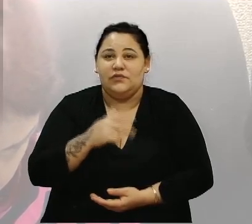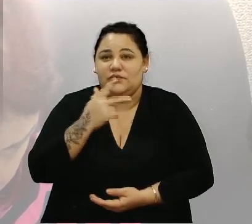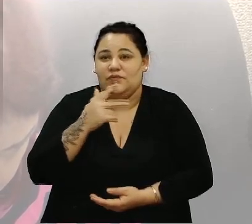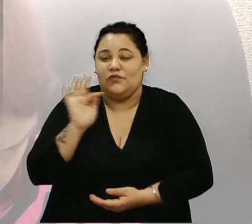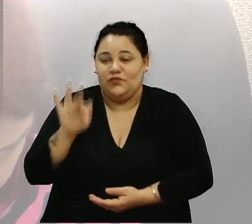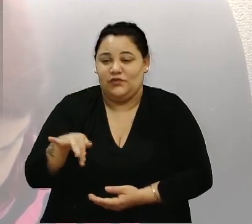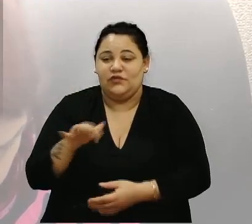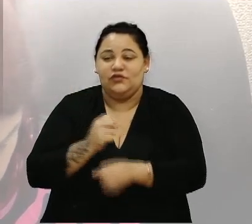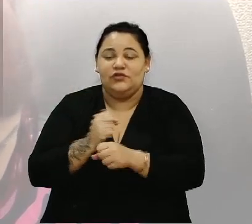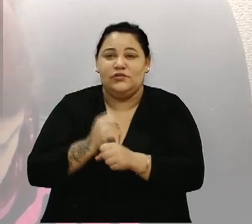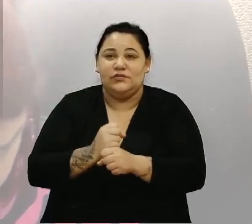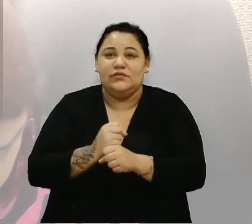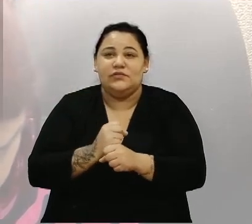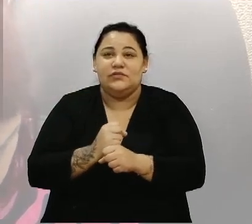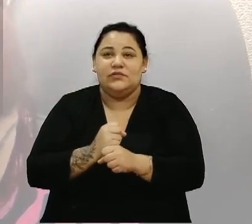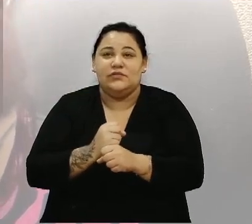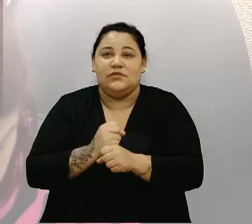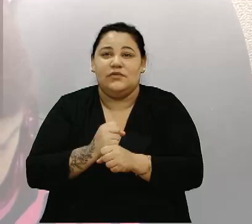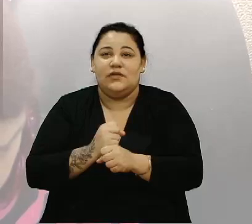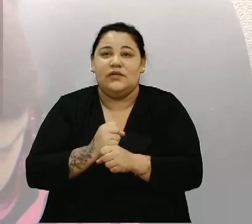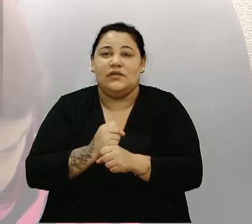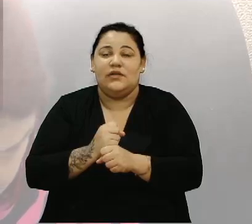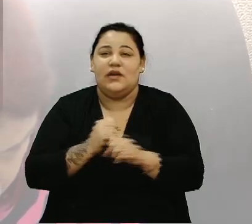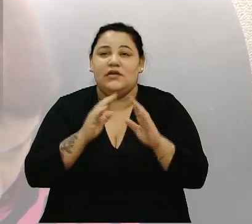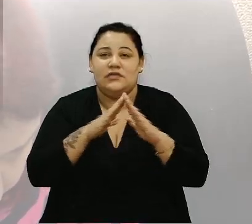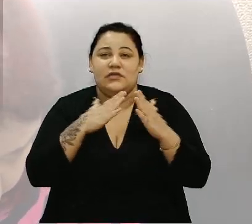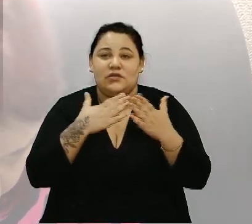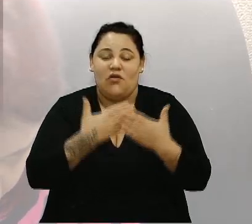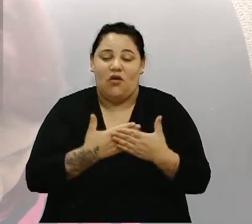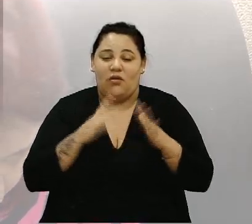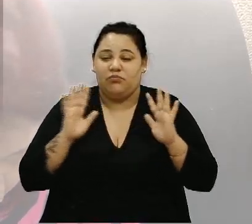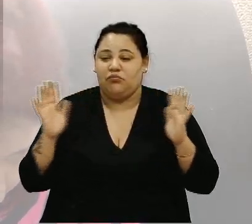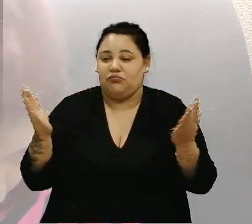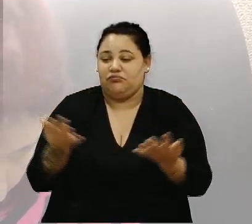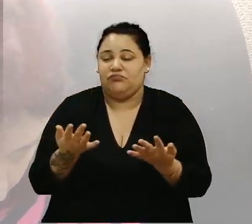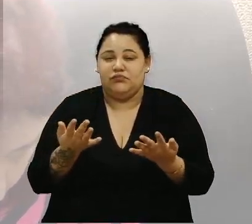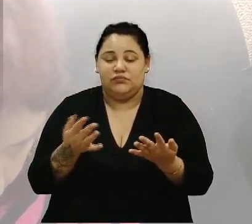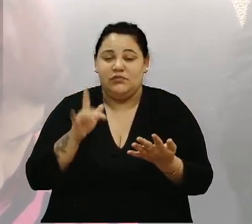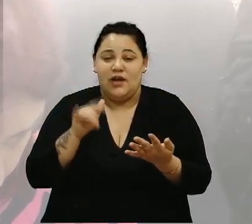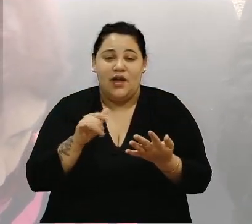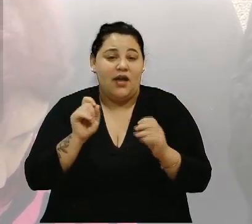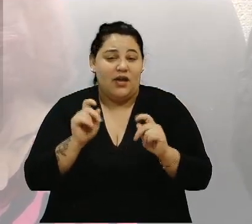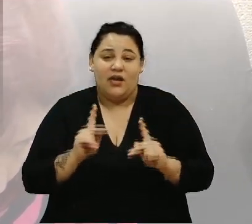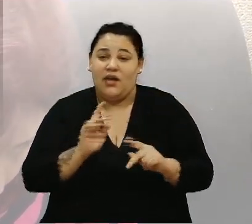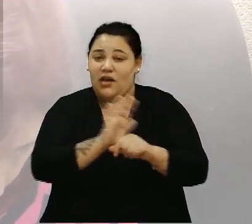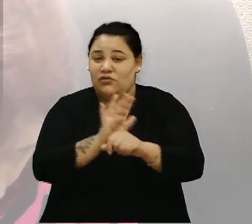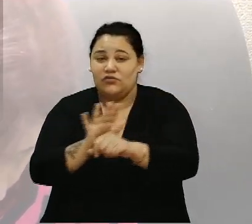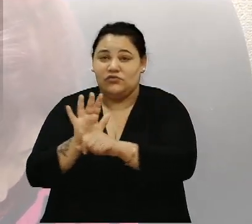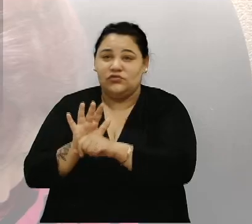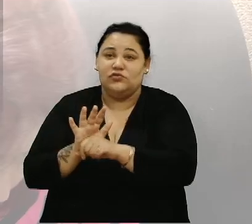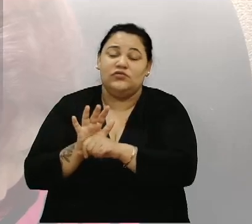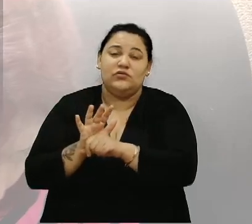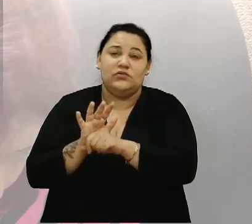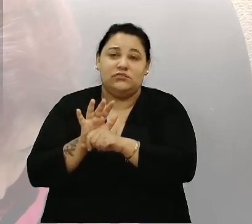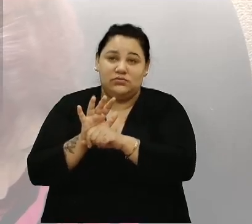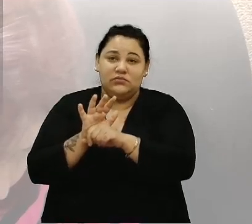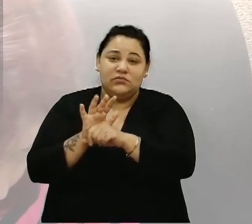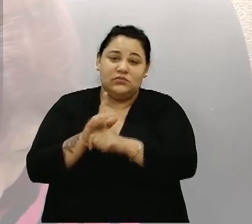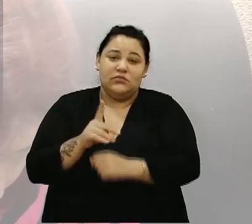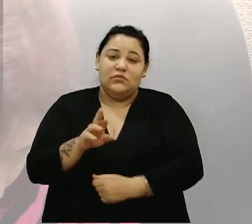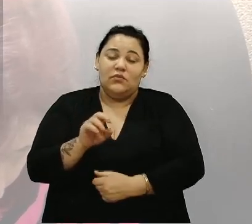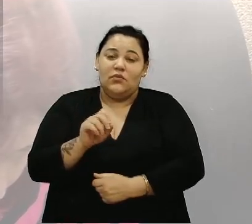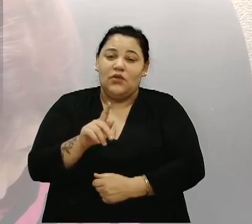os colégios ali do entorno são aqueles que são ajudados pela